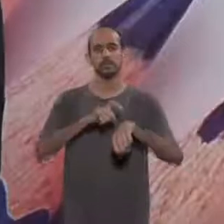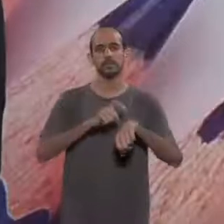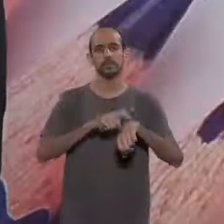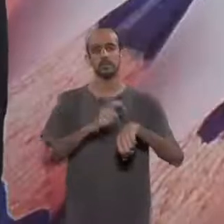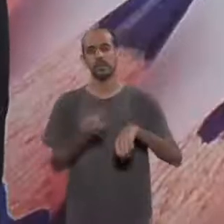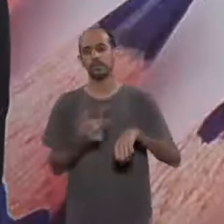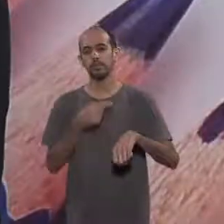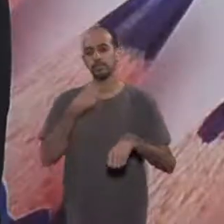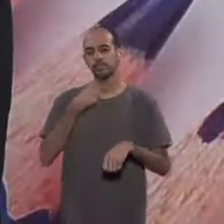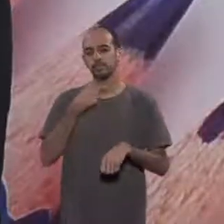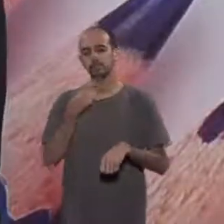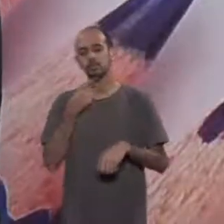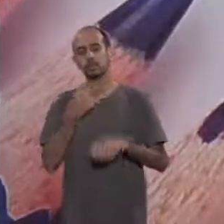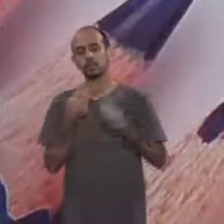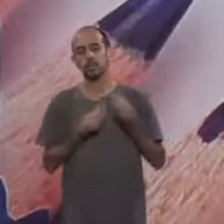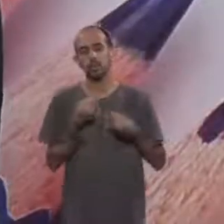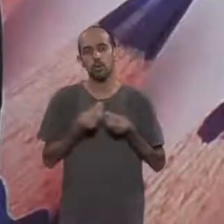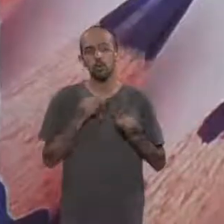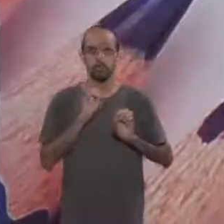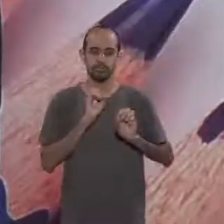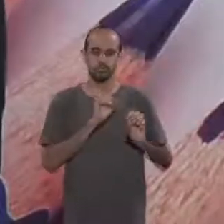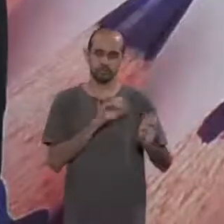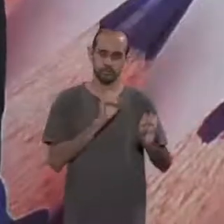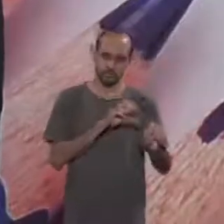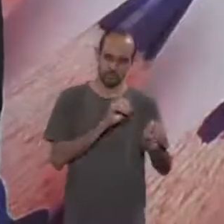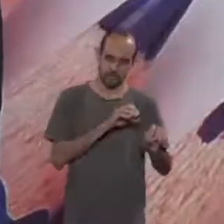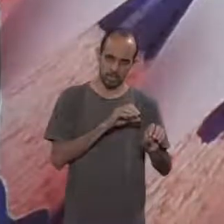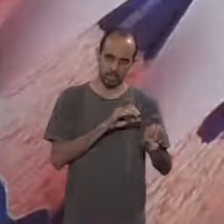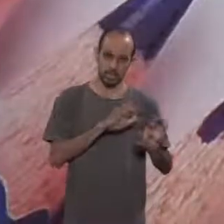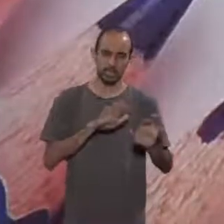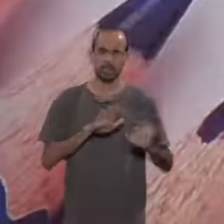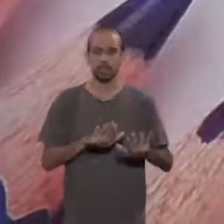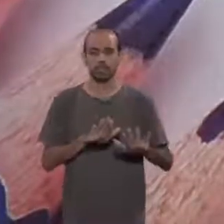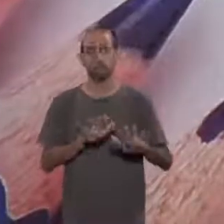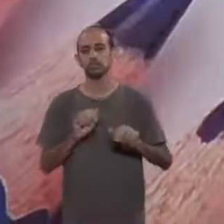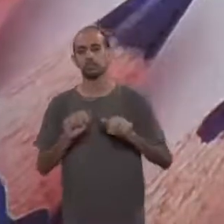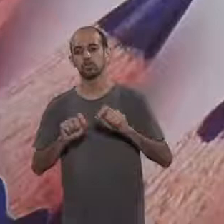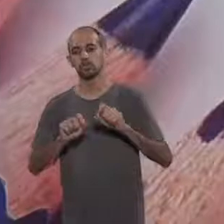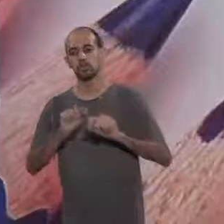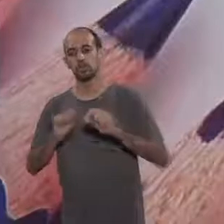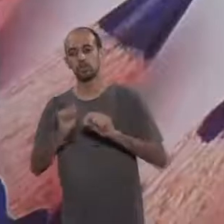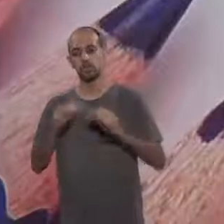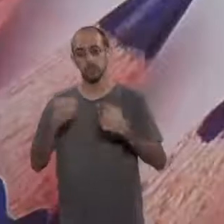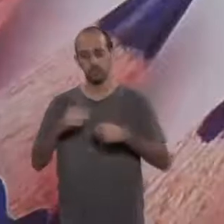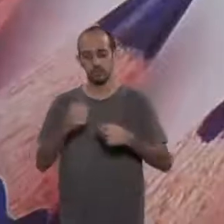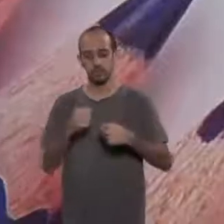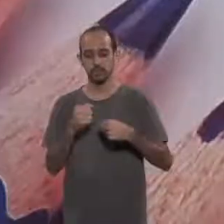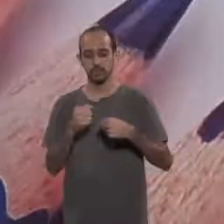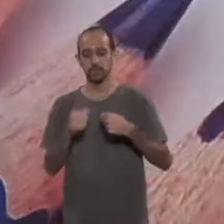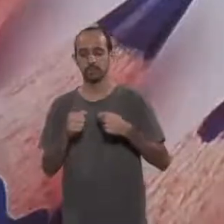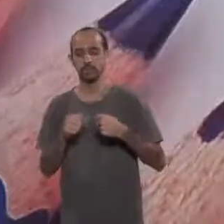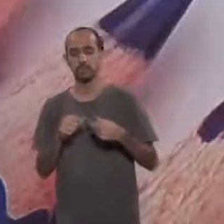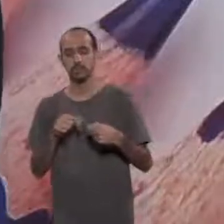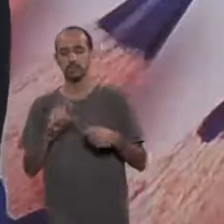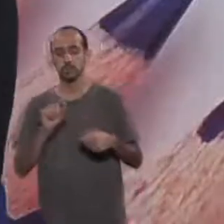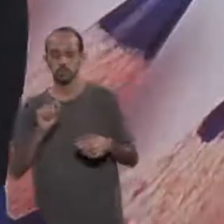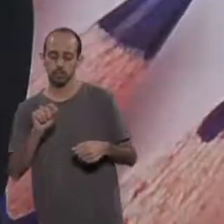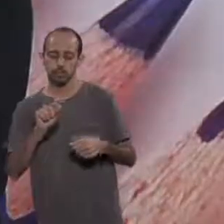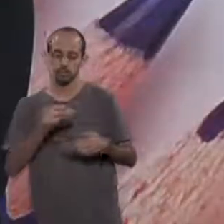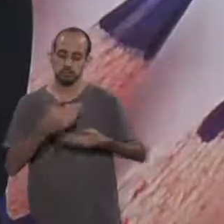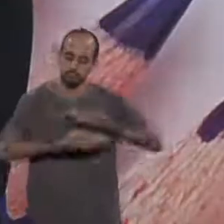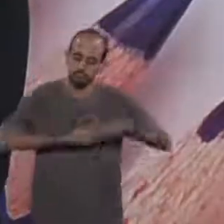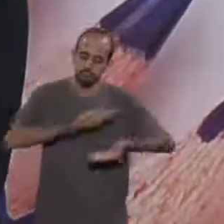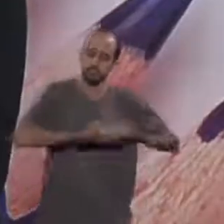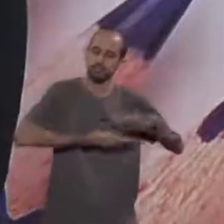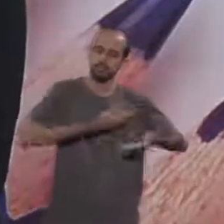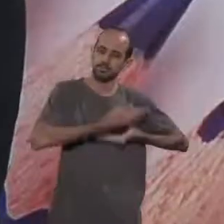né, para o planejamento. É também, através desse olhar, ver que, de repente, o que você está querendo que ele chegue, o que você está querendo, foi o